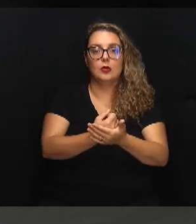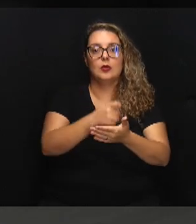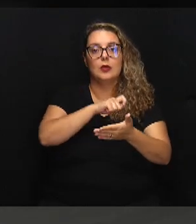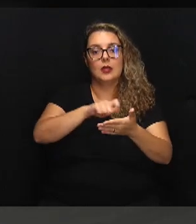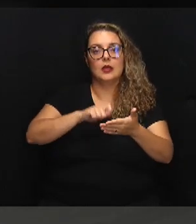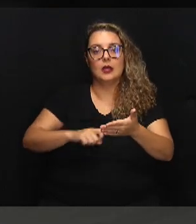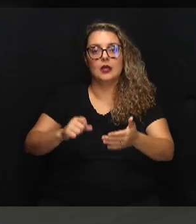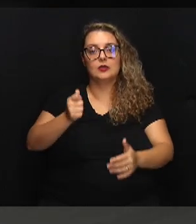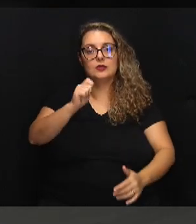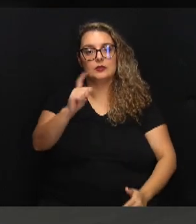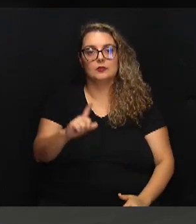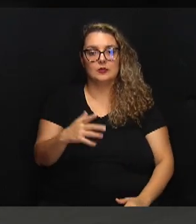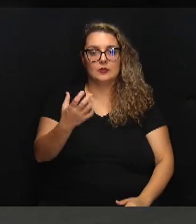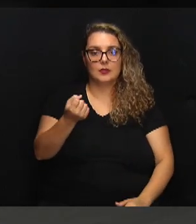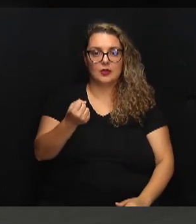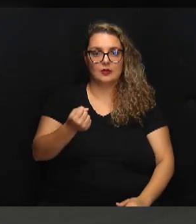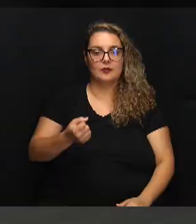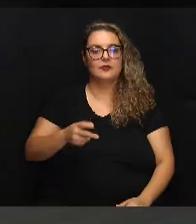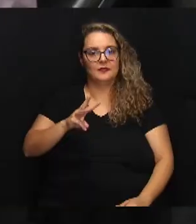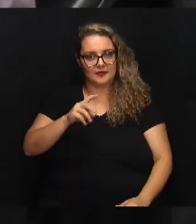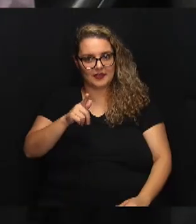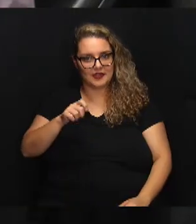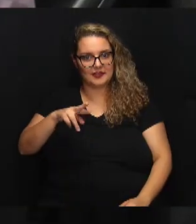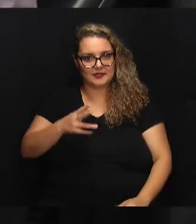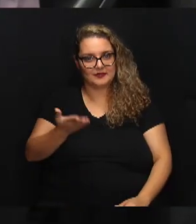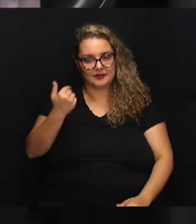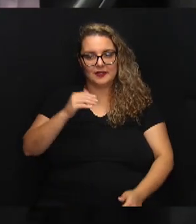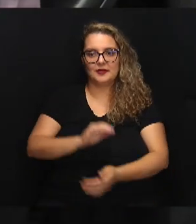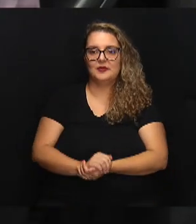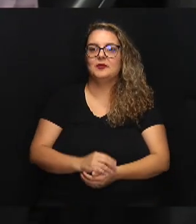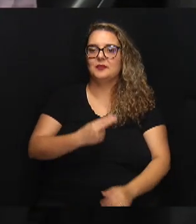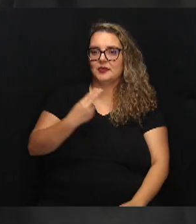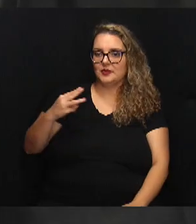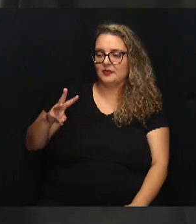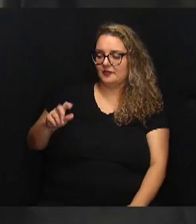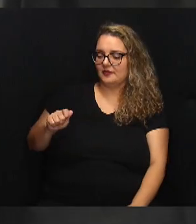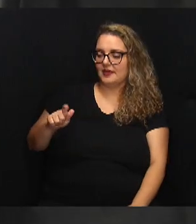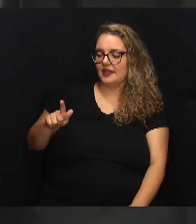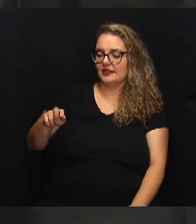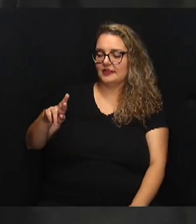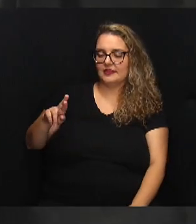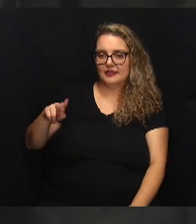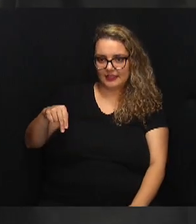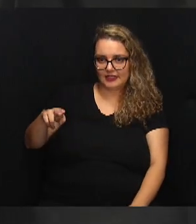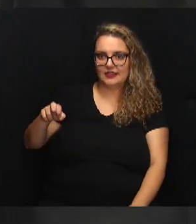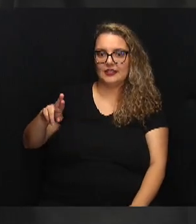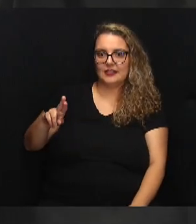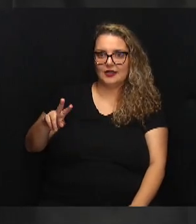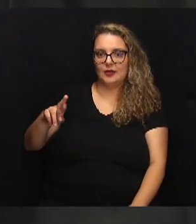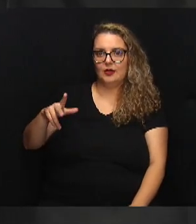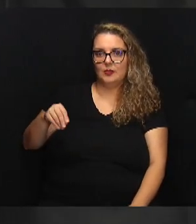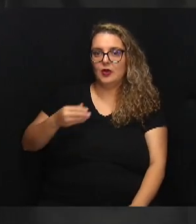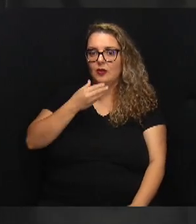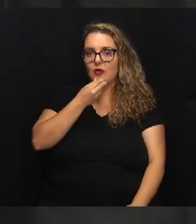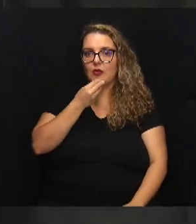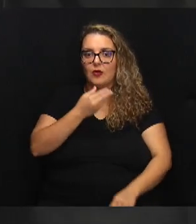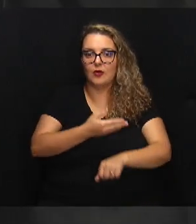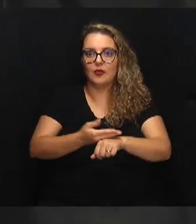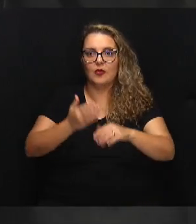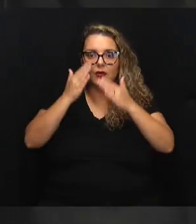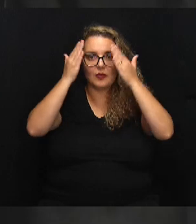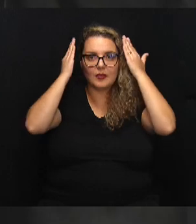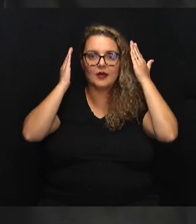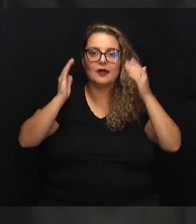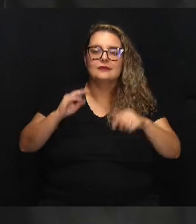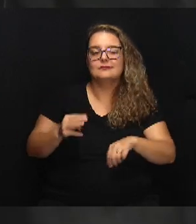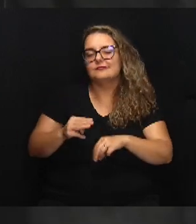escrito em azul e branco. Wagner, vamos lá? Meu nome é Wagner Romão, eu sou um homem branco, cabelos castanho claros,